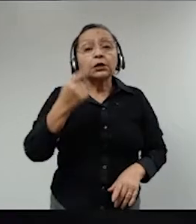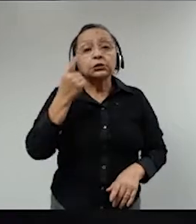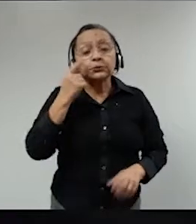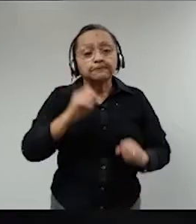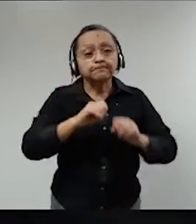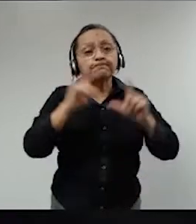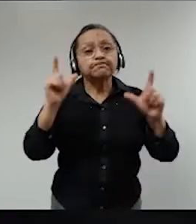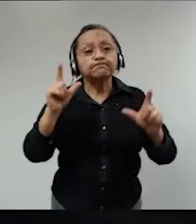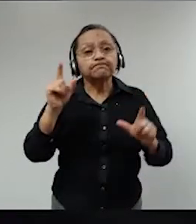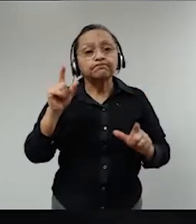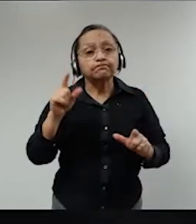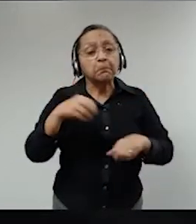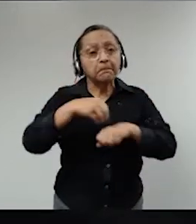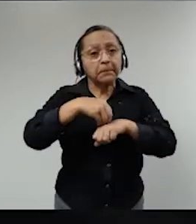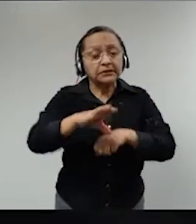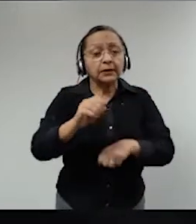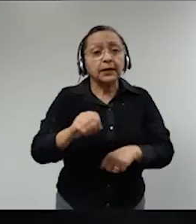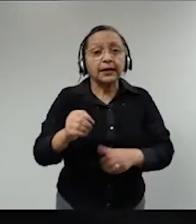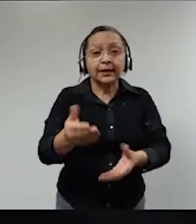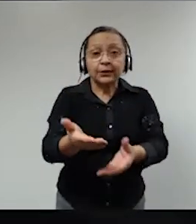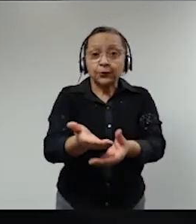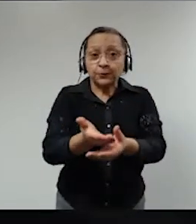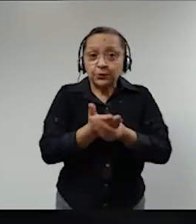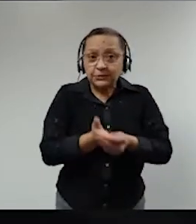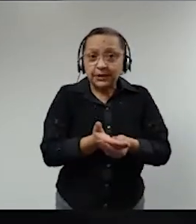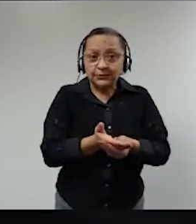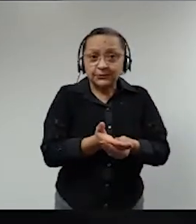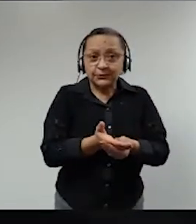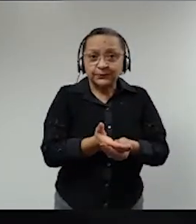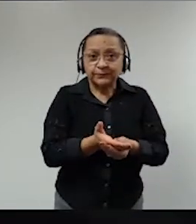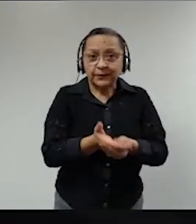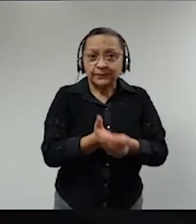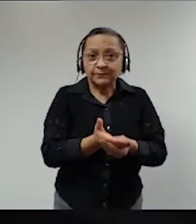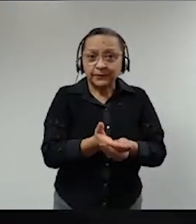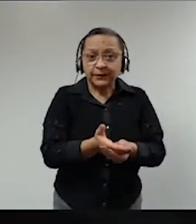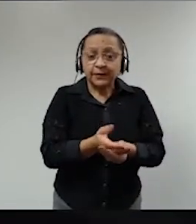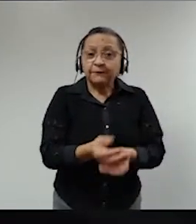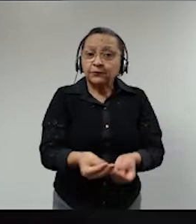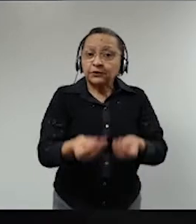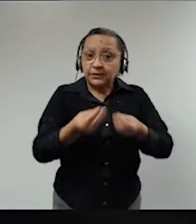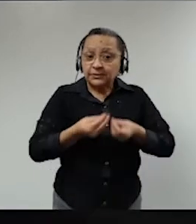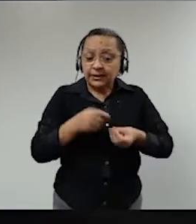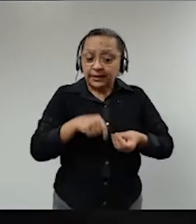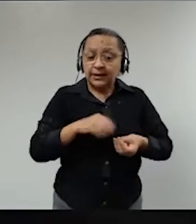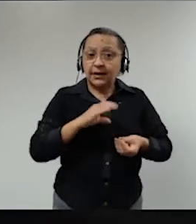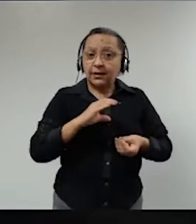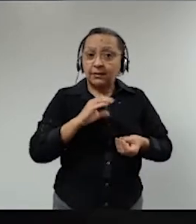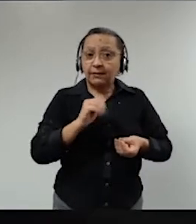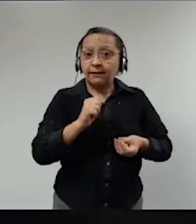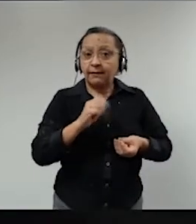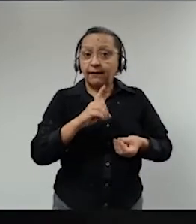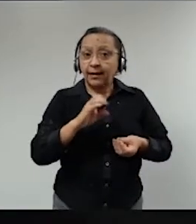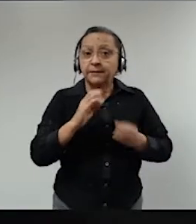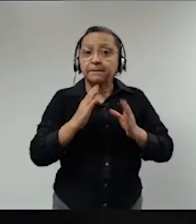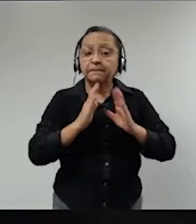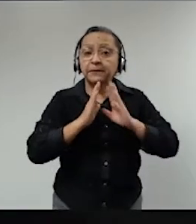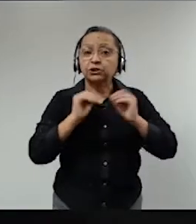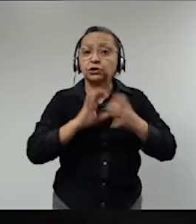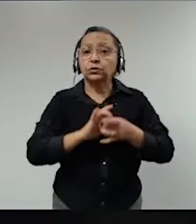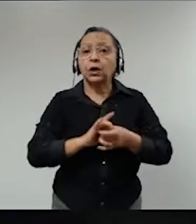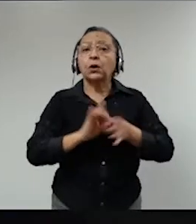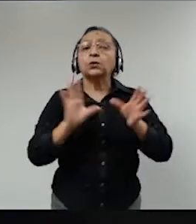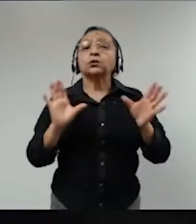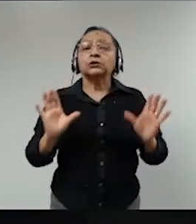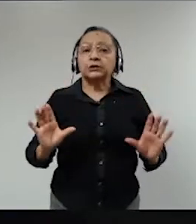que, na petição direcionada ao CAD para que houvesse a autorização, entre aspas,